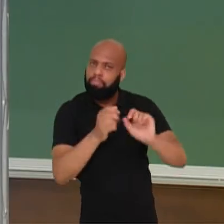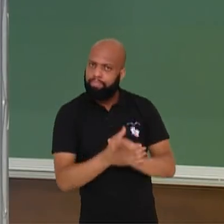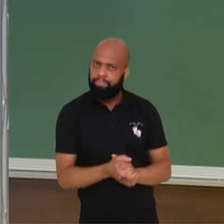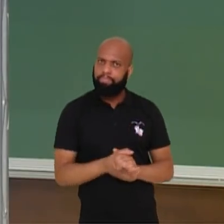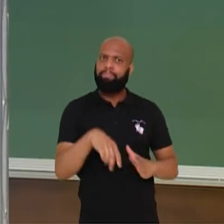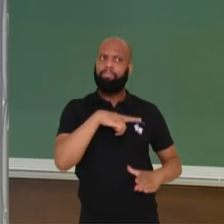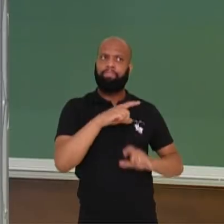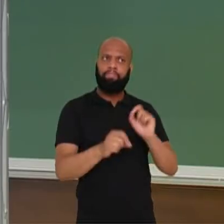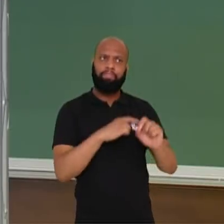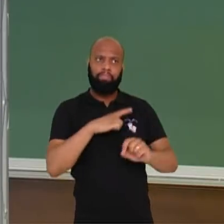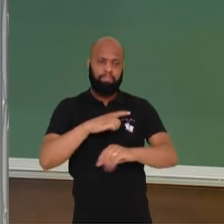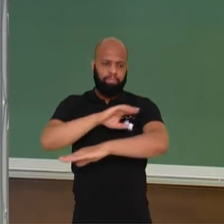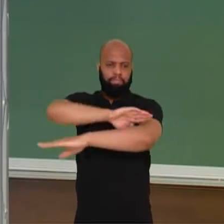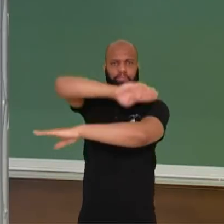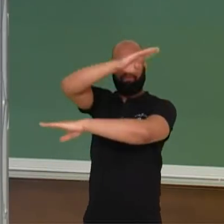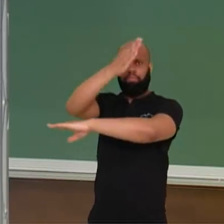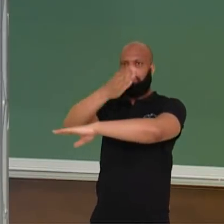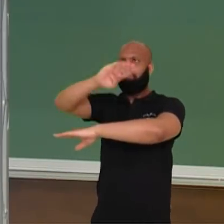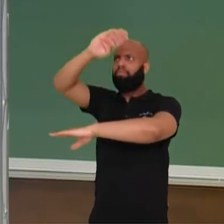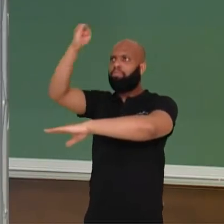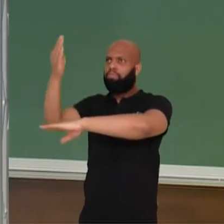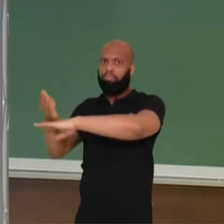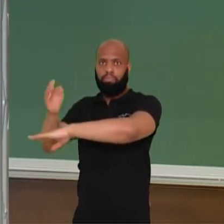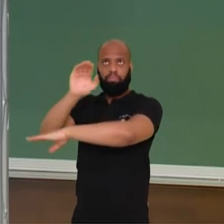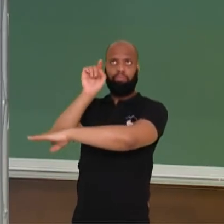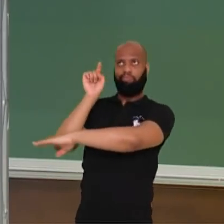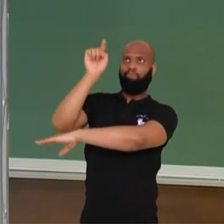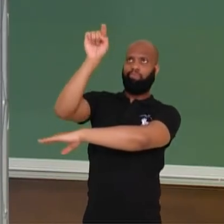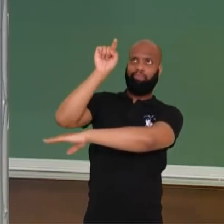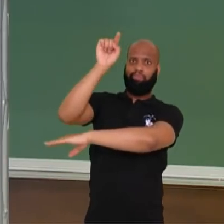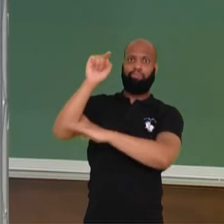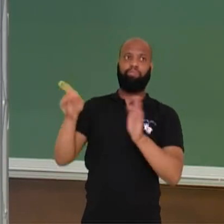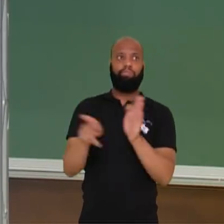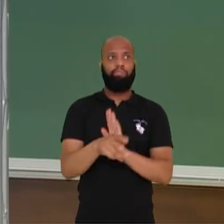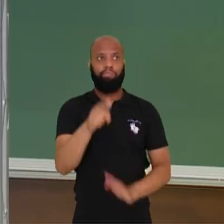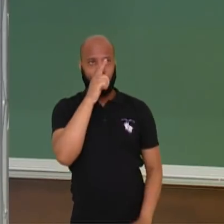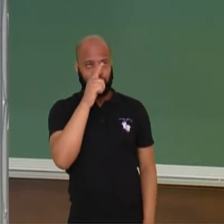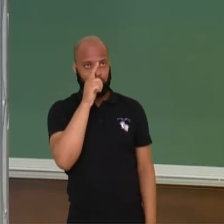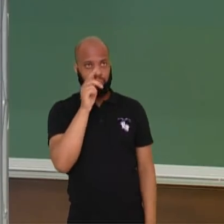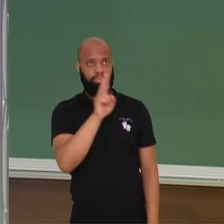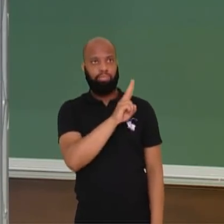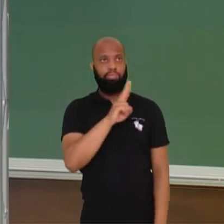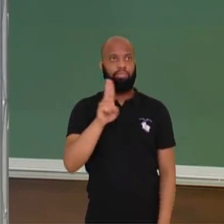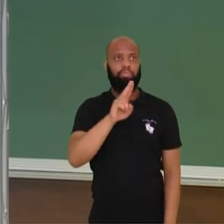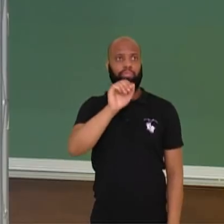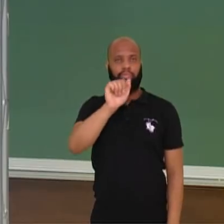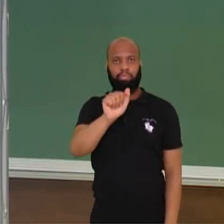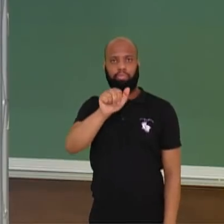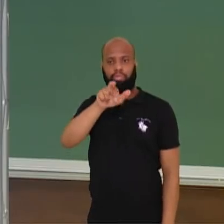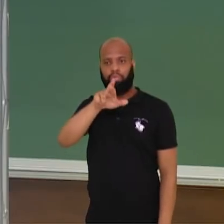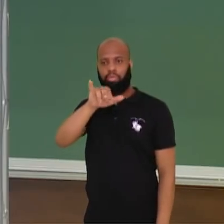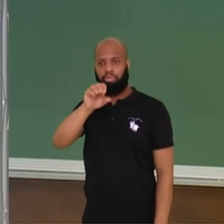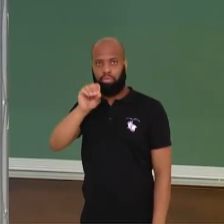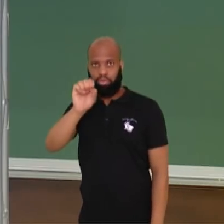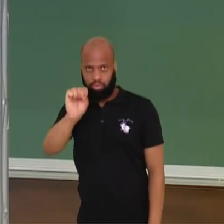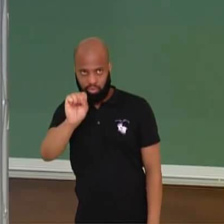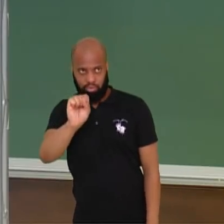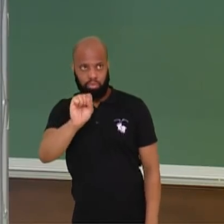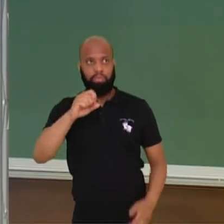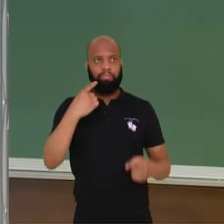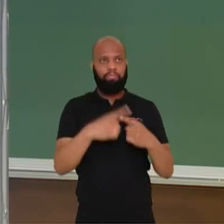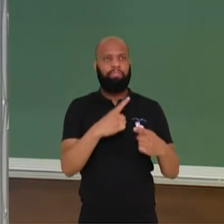uma colina na Grécia, chamada Arios, Pagos,